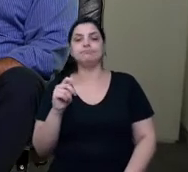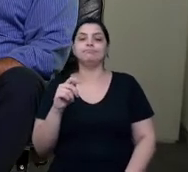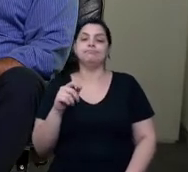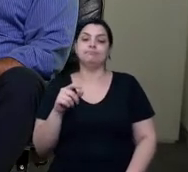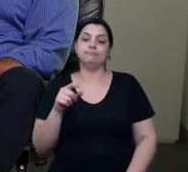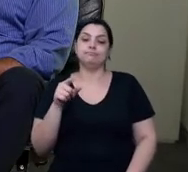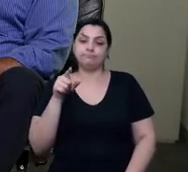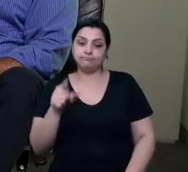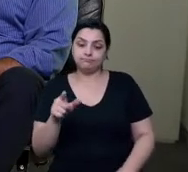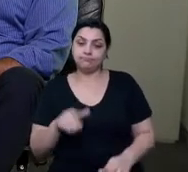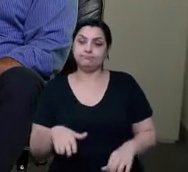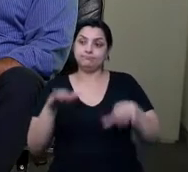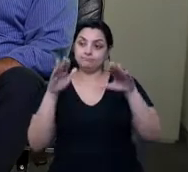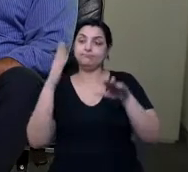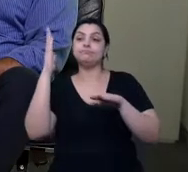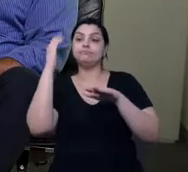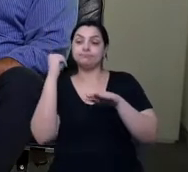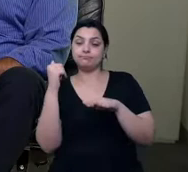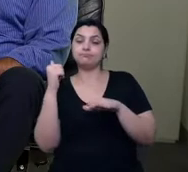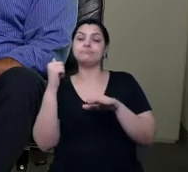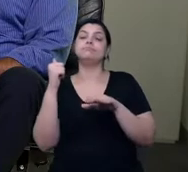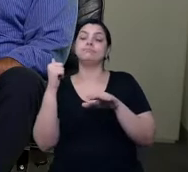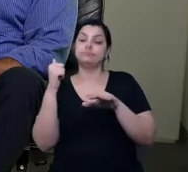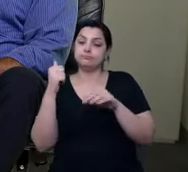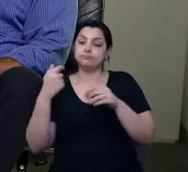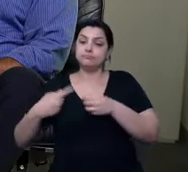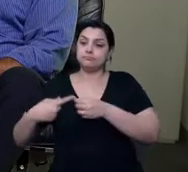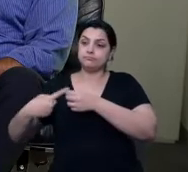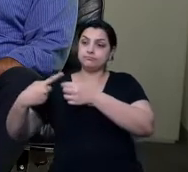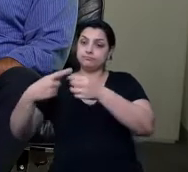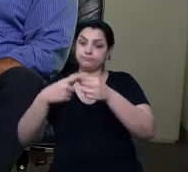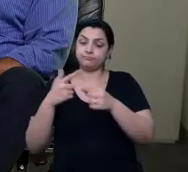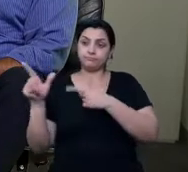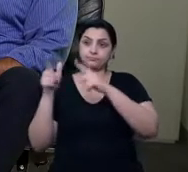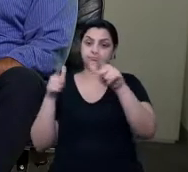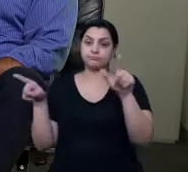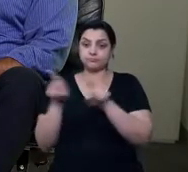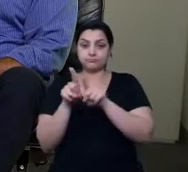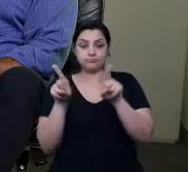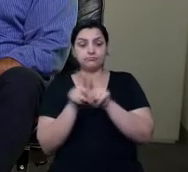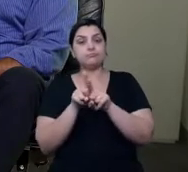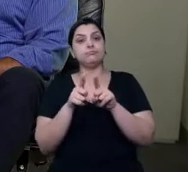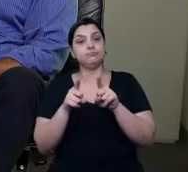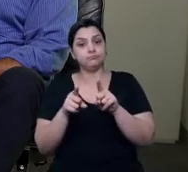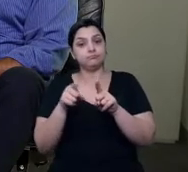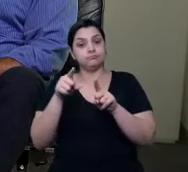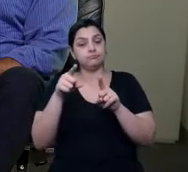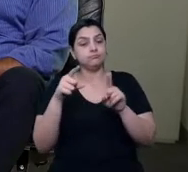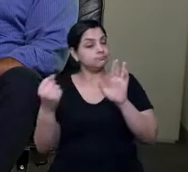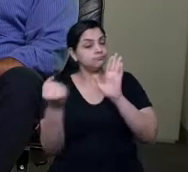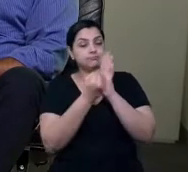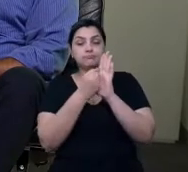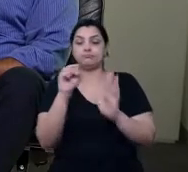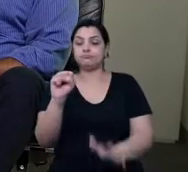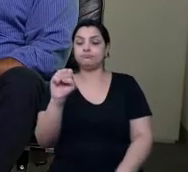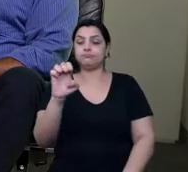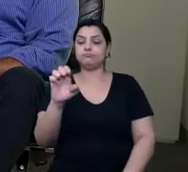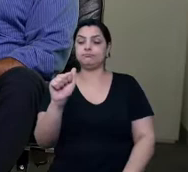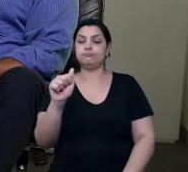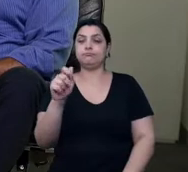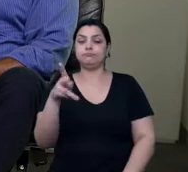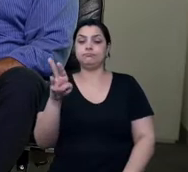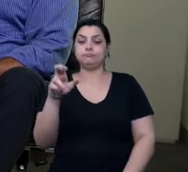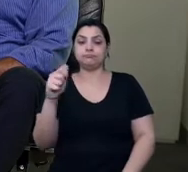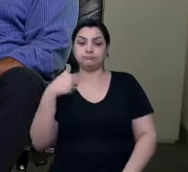você tenha passado por outras cidades da Bahia, você destaca Seabra, né? Eu costumo dizer que eu, aqui no